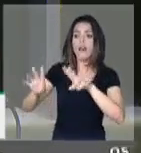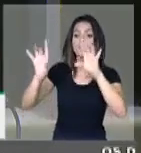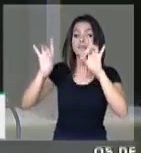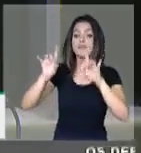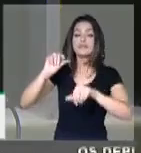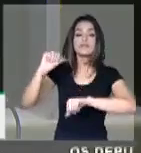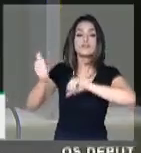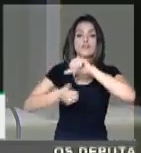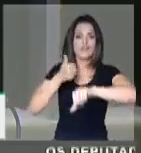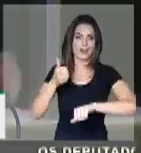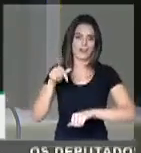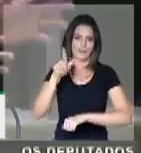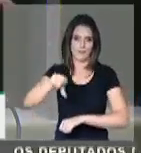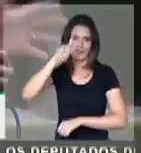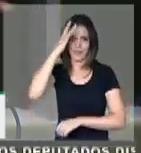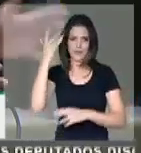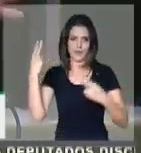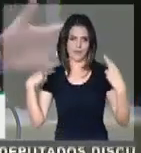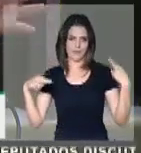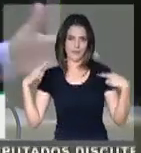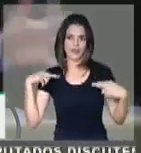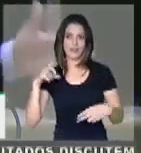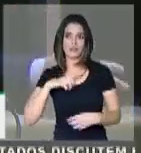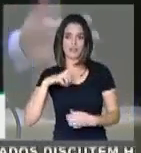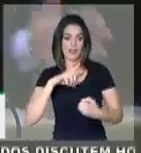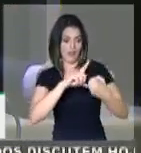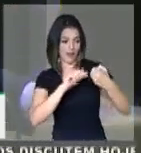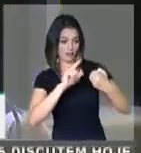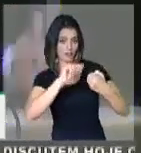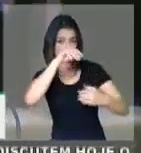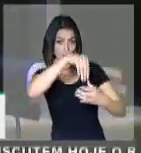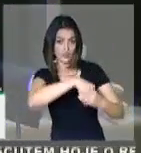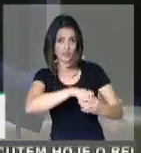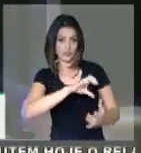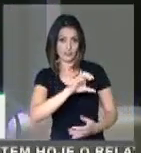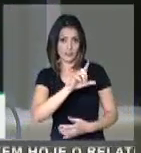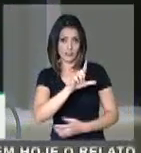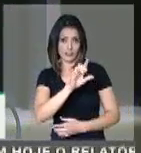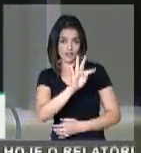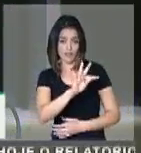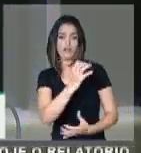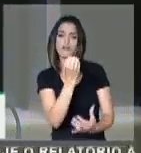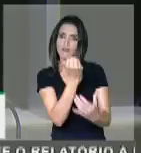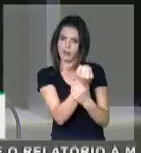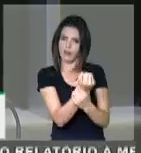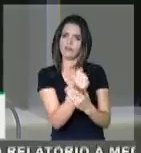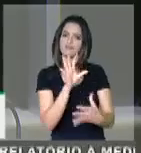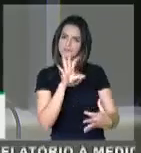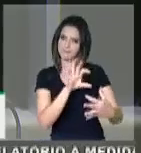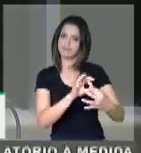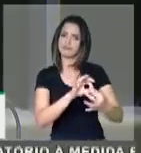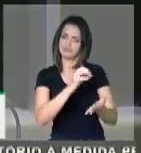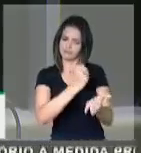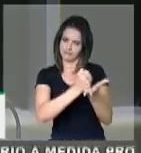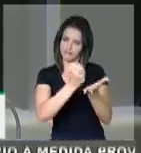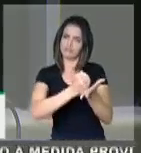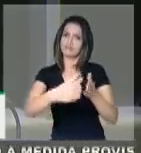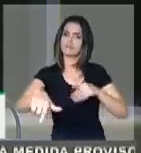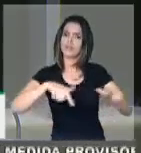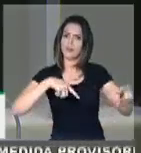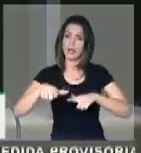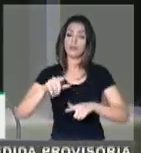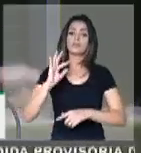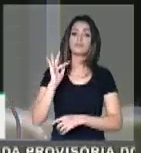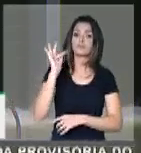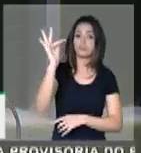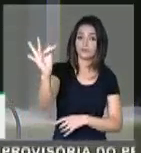que essas pessoas possam ter lá um artigo na nossa CLT, dando as garantias de vínculo de trabalho, para que eles